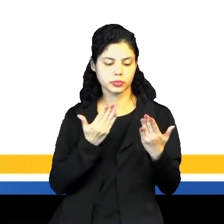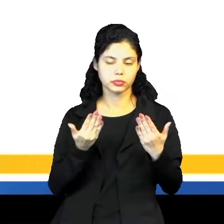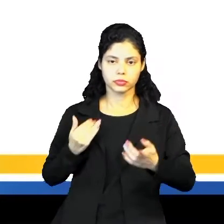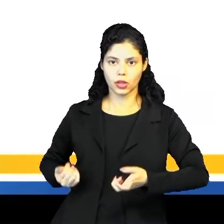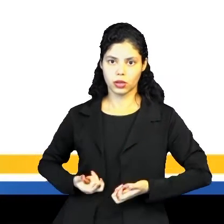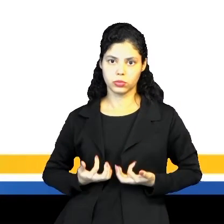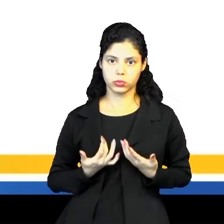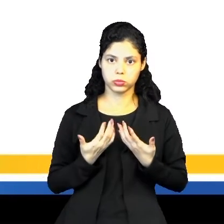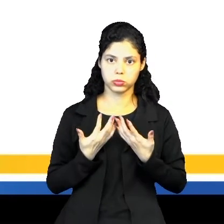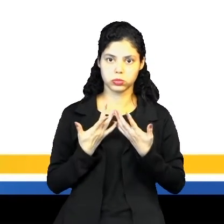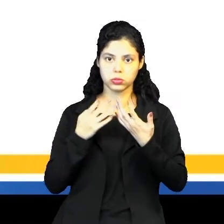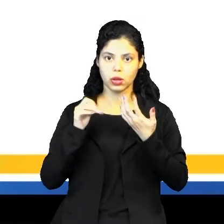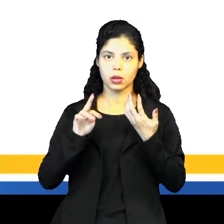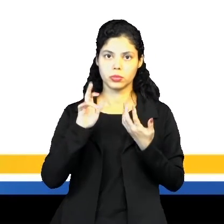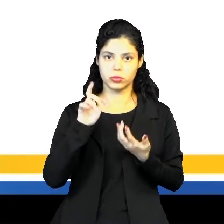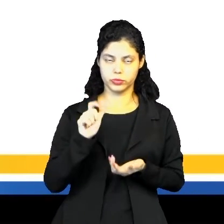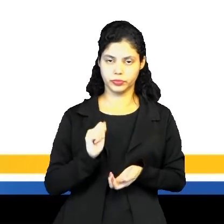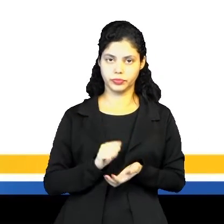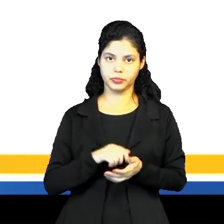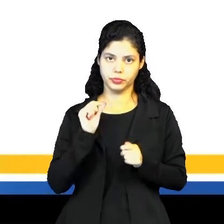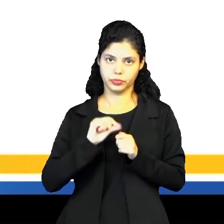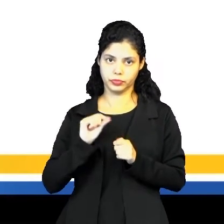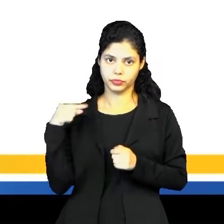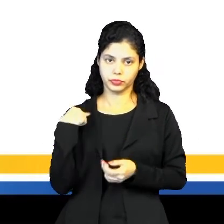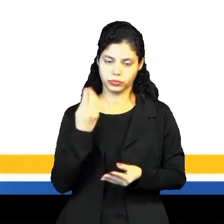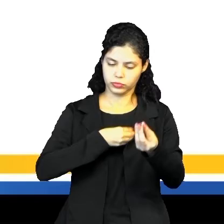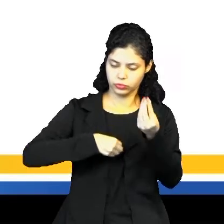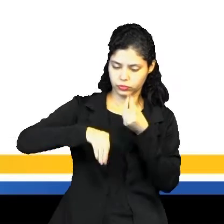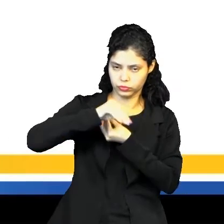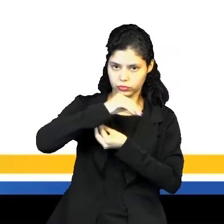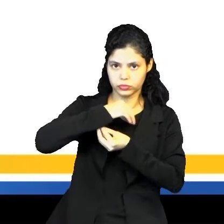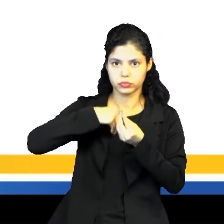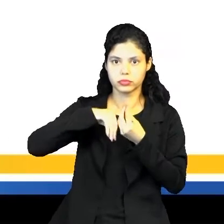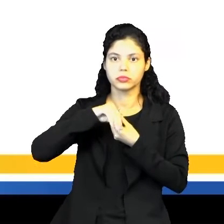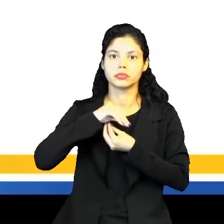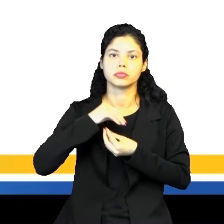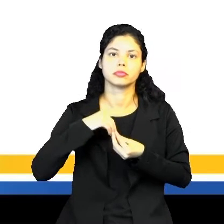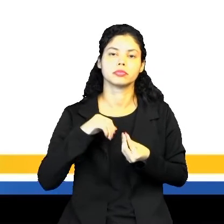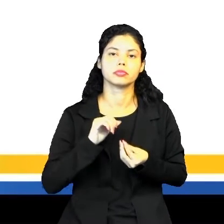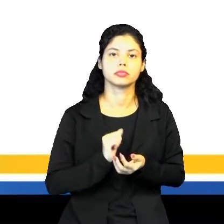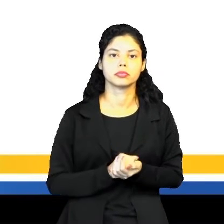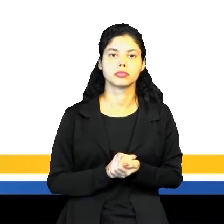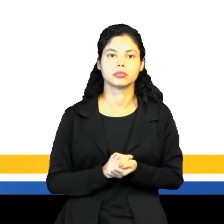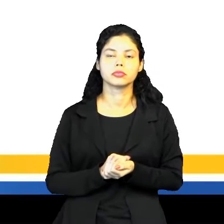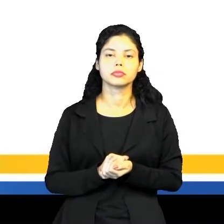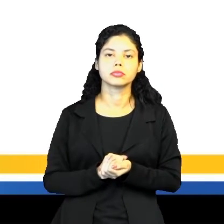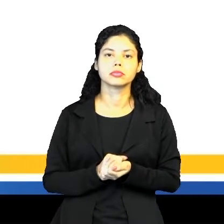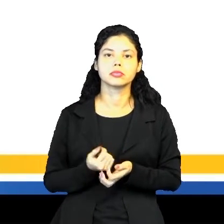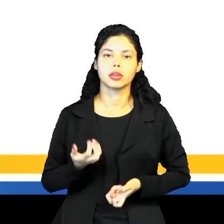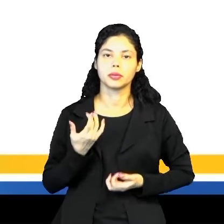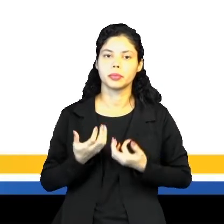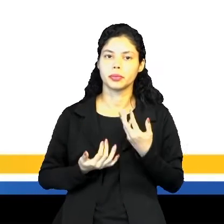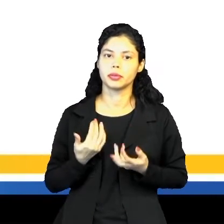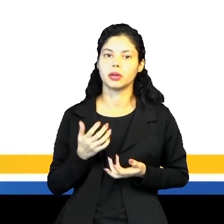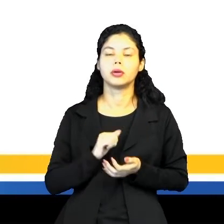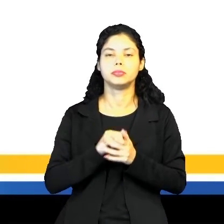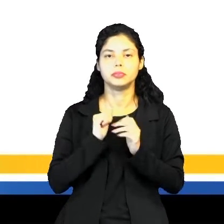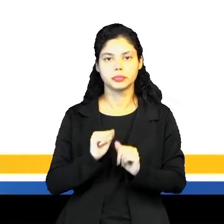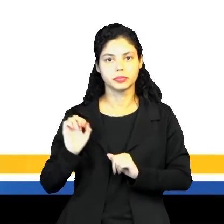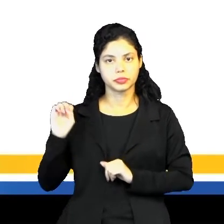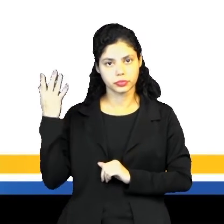uma chama mortal, né? Que nos faz envolvermos, né? E nessa chama a gente pode se